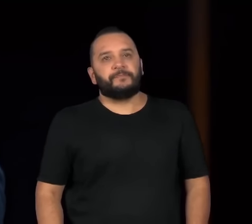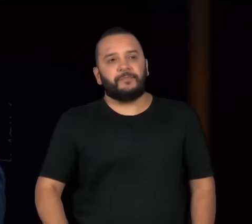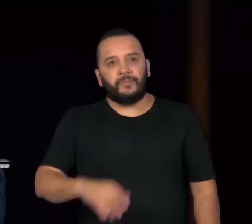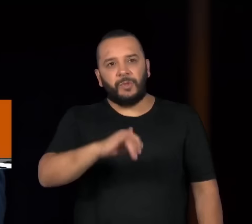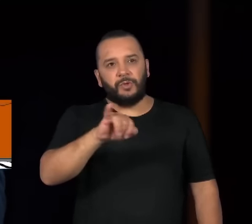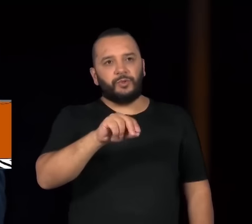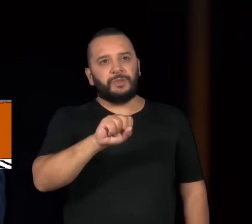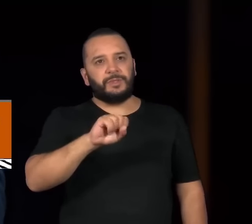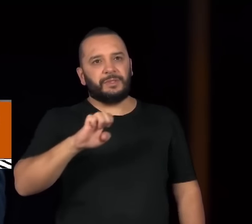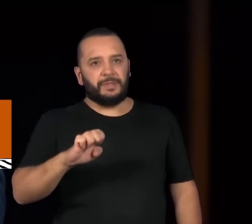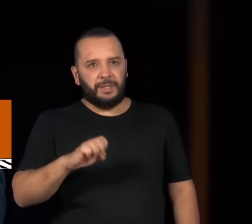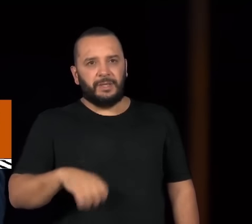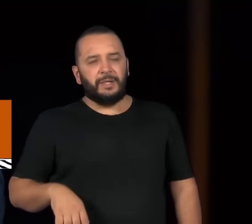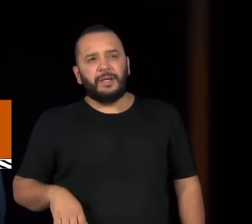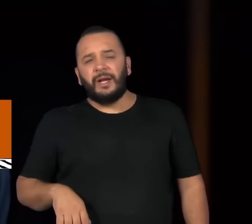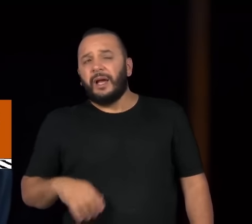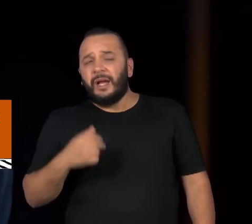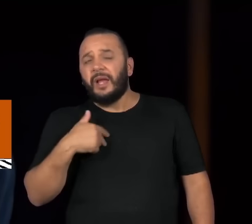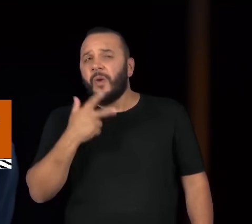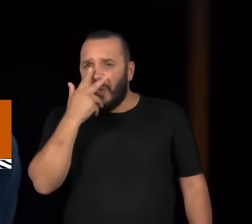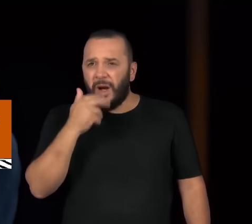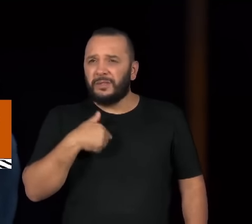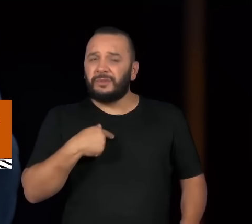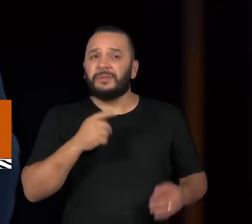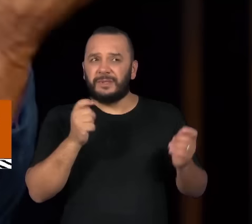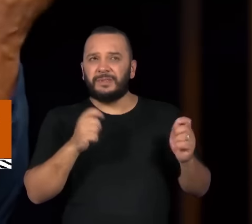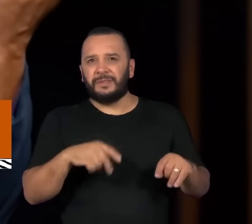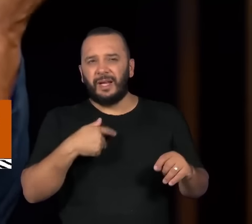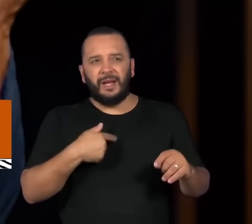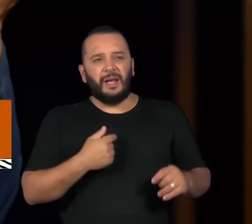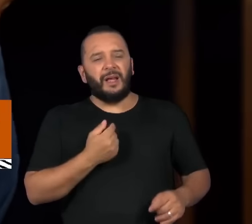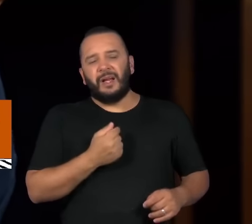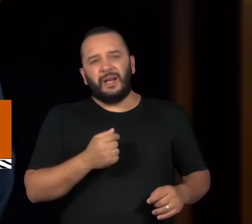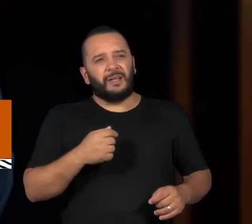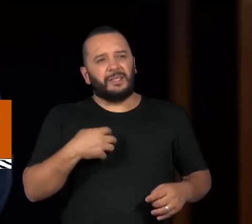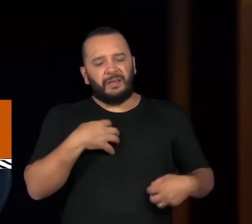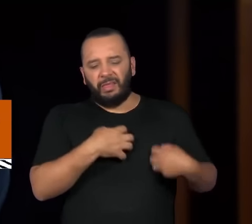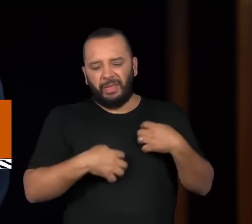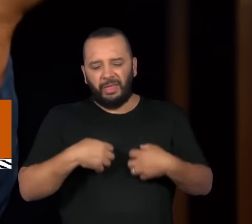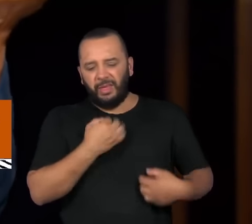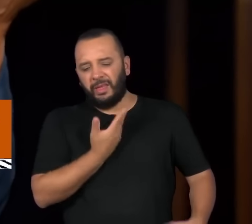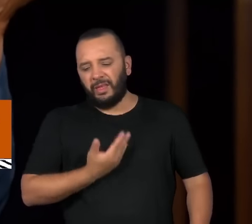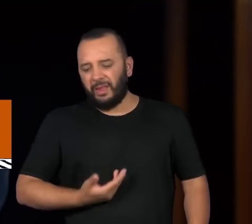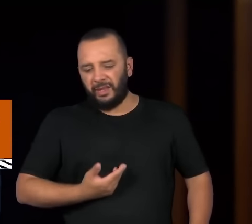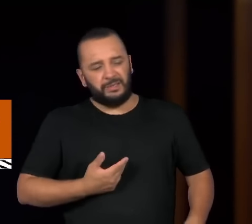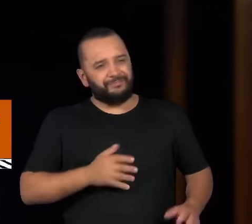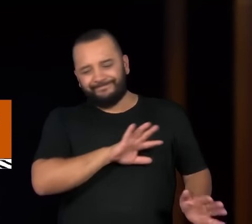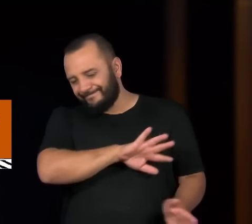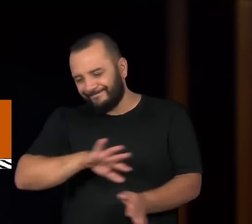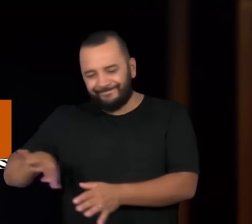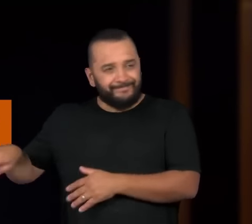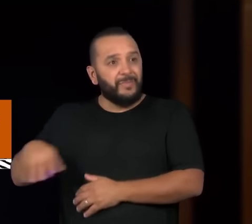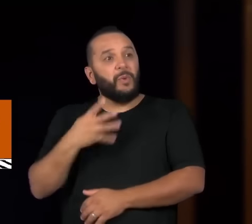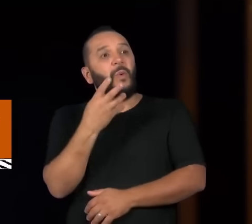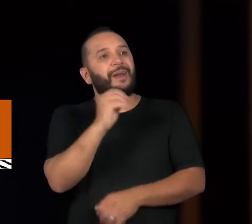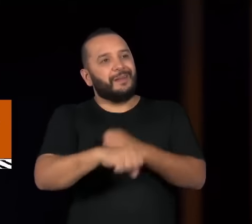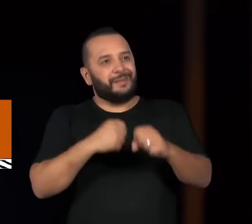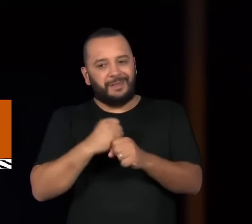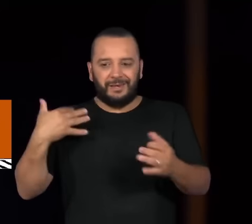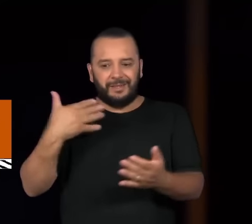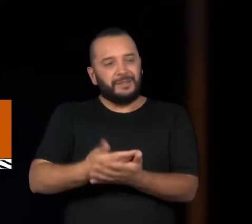José Donizete, não acha que valeria a pena enterrar as mágoas pela celebração dos 40 anos reunindo